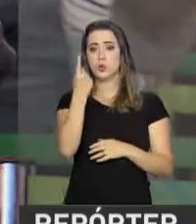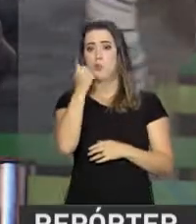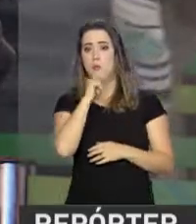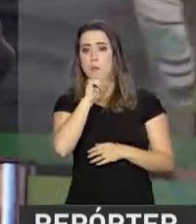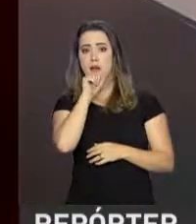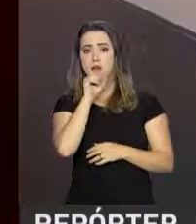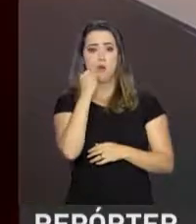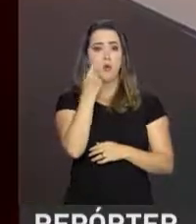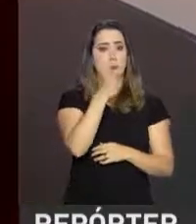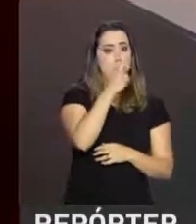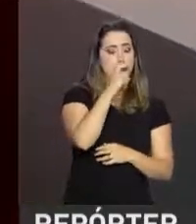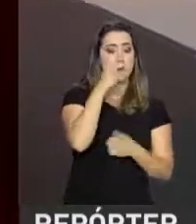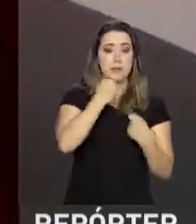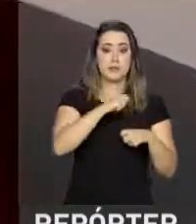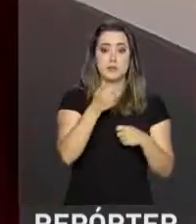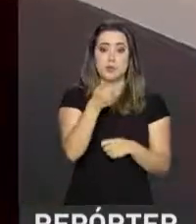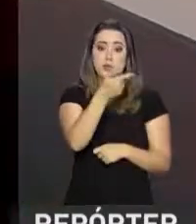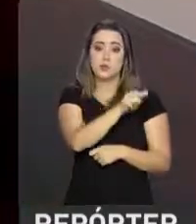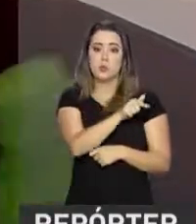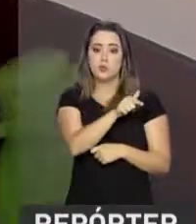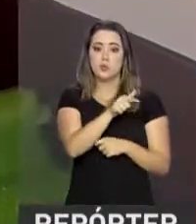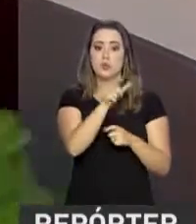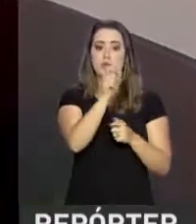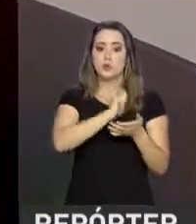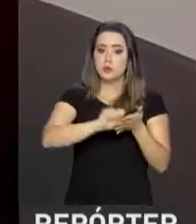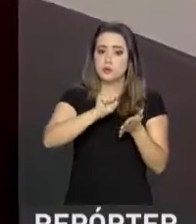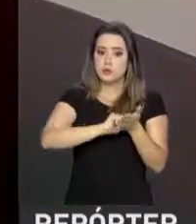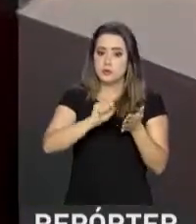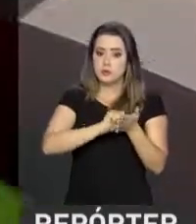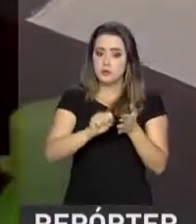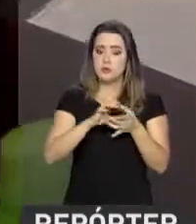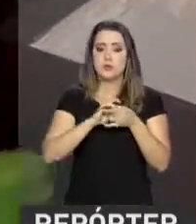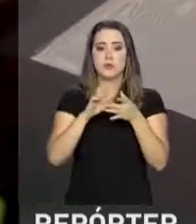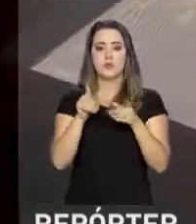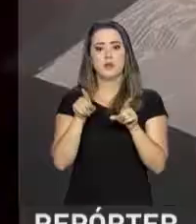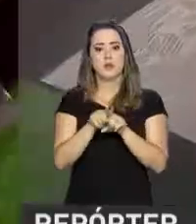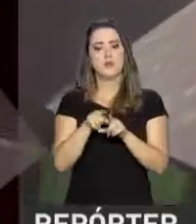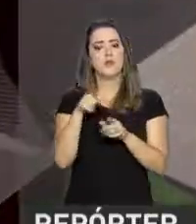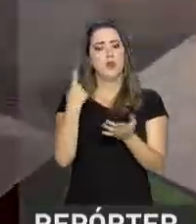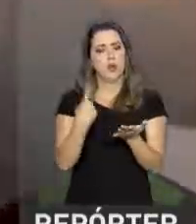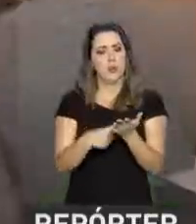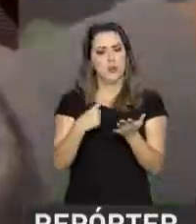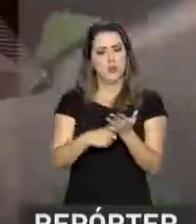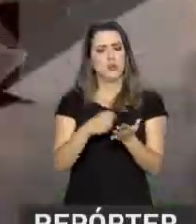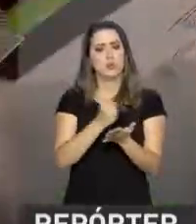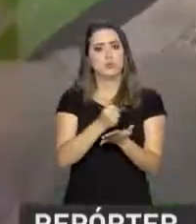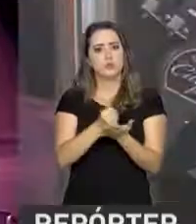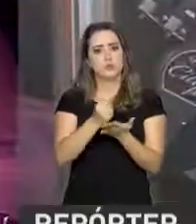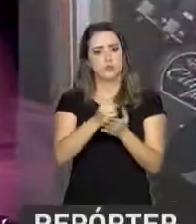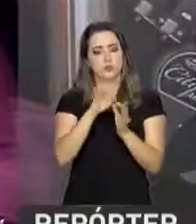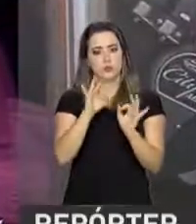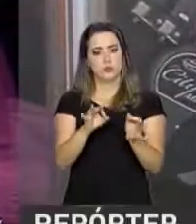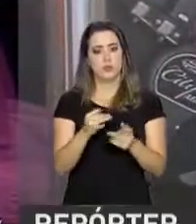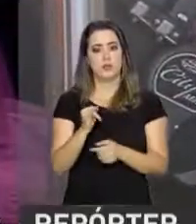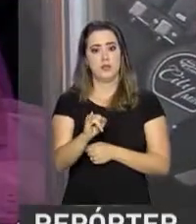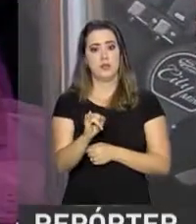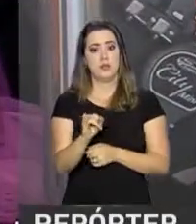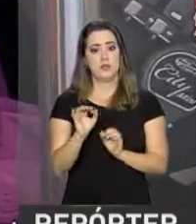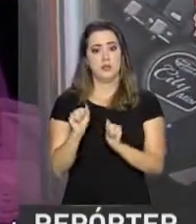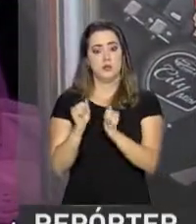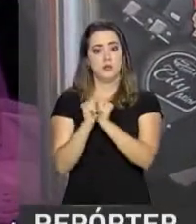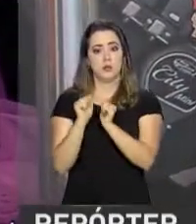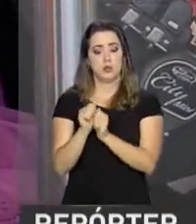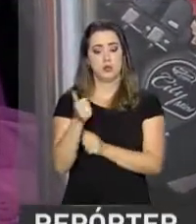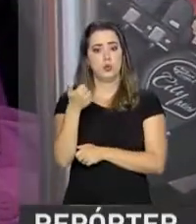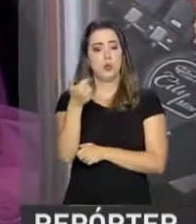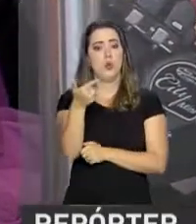dos pais, é necessária a autorização por escrito do outro e com firma reconhecida. Já se o acompanhante